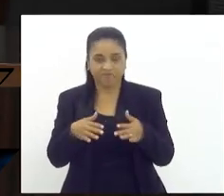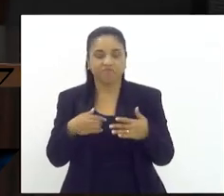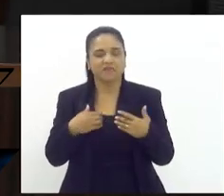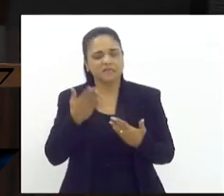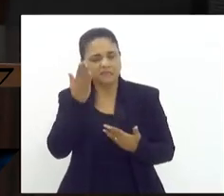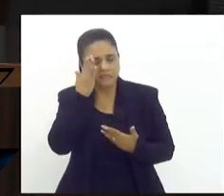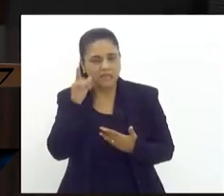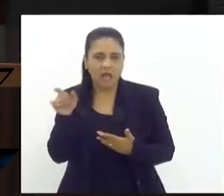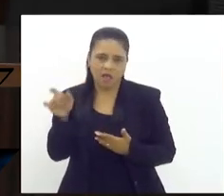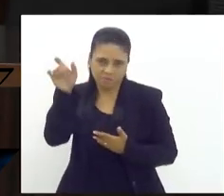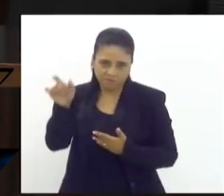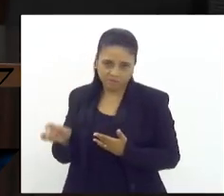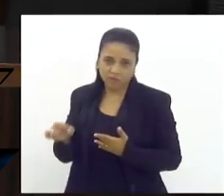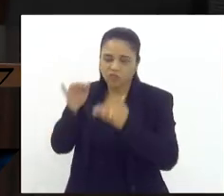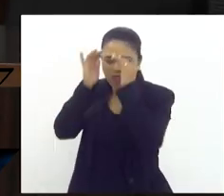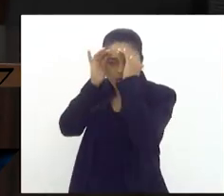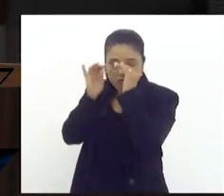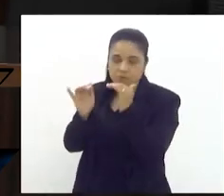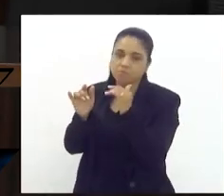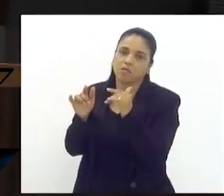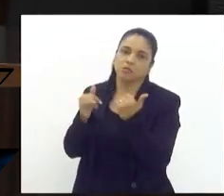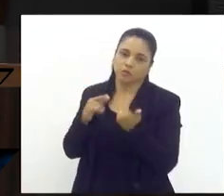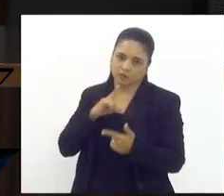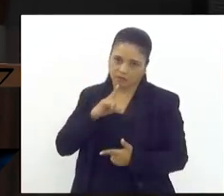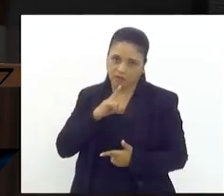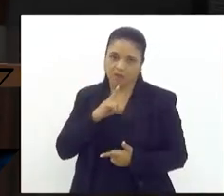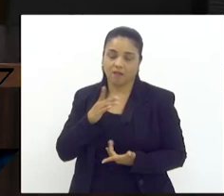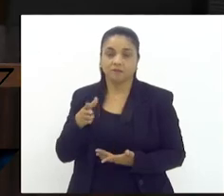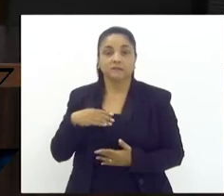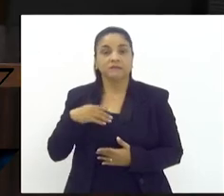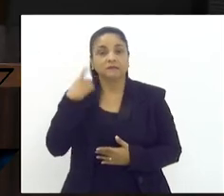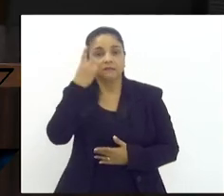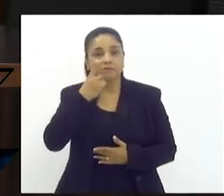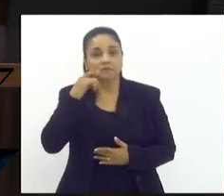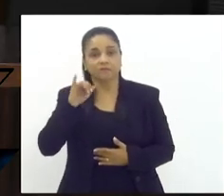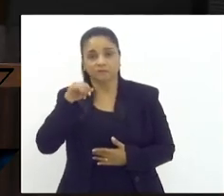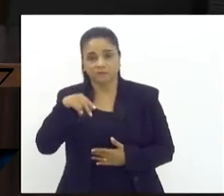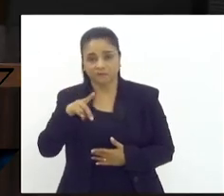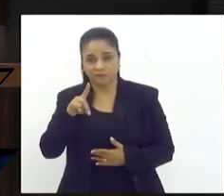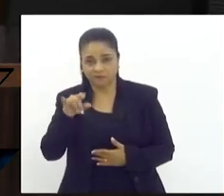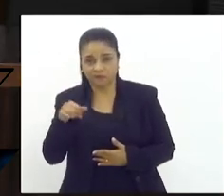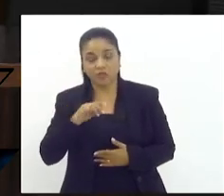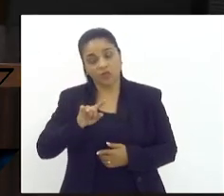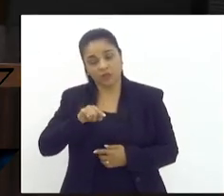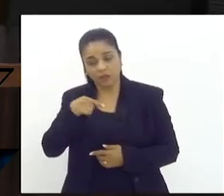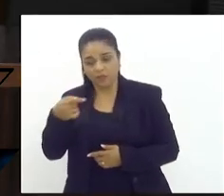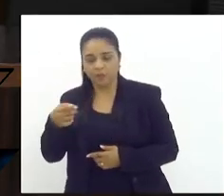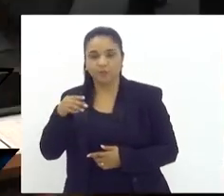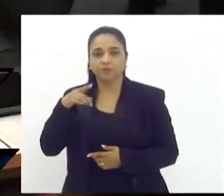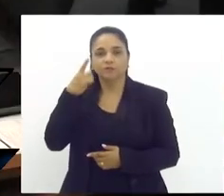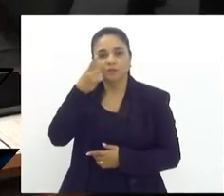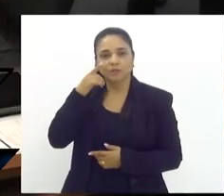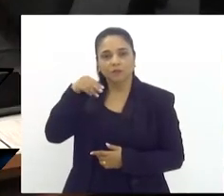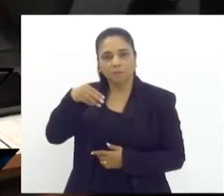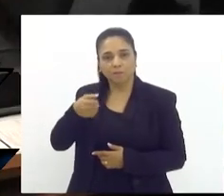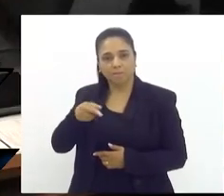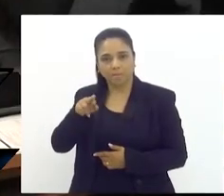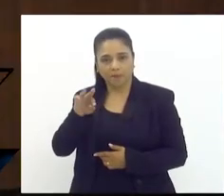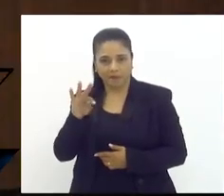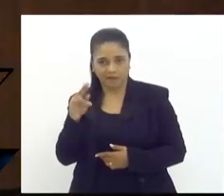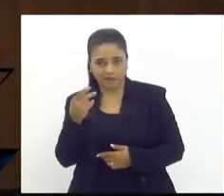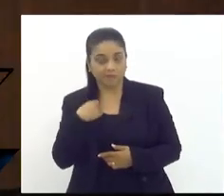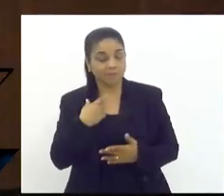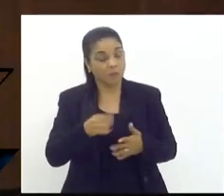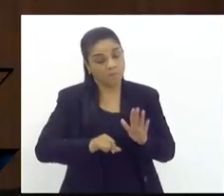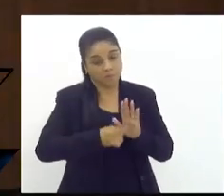nossa parte ele tem todo o nosso respeito Deputado da intermelar autora logo em seguida deputada Marta Rocha primeiramente queria agradecer